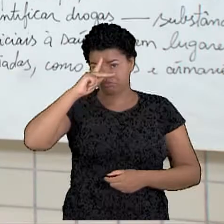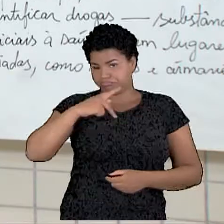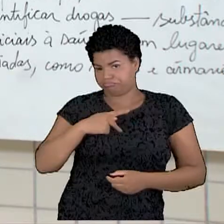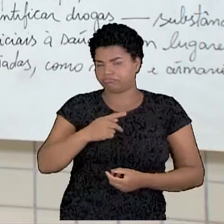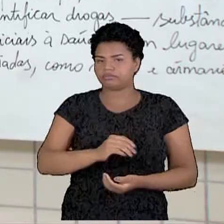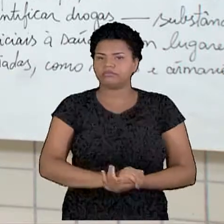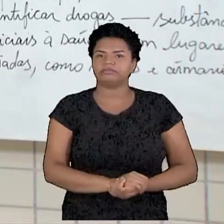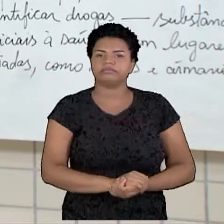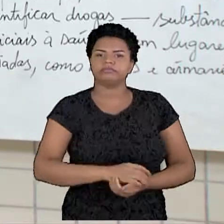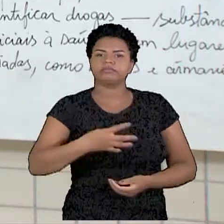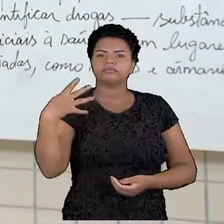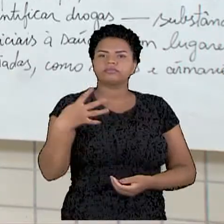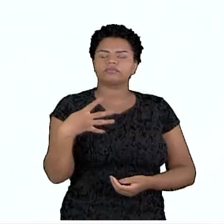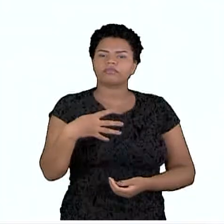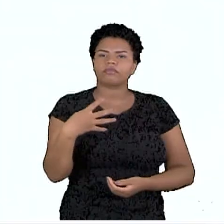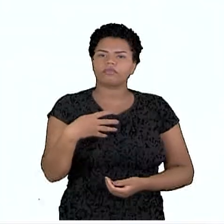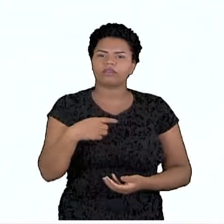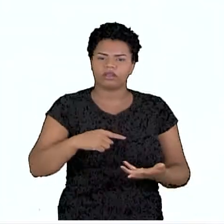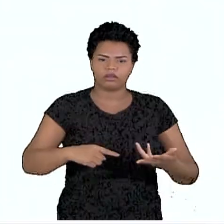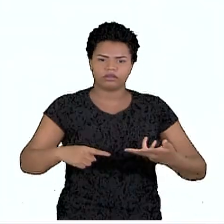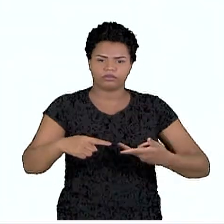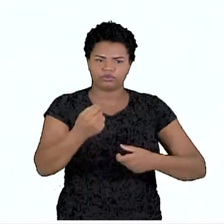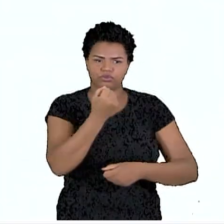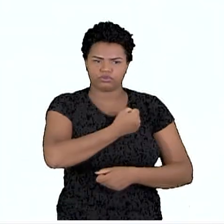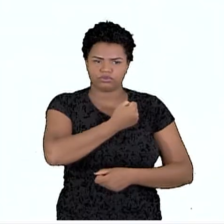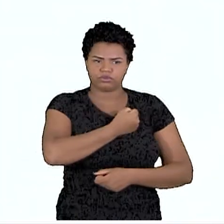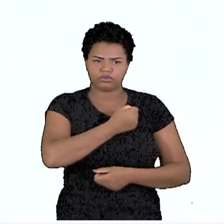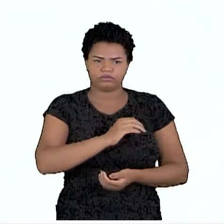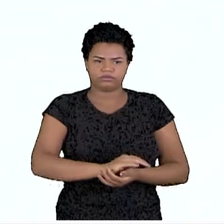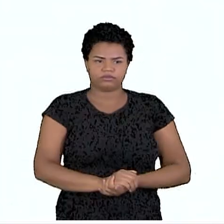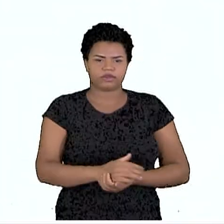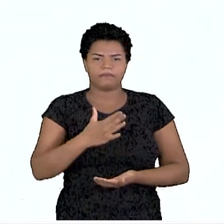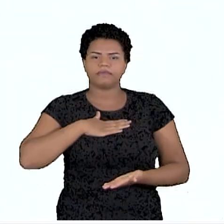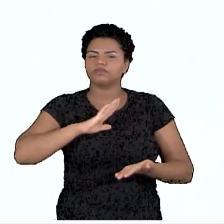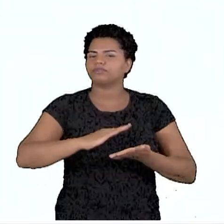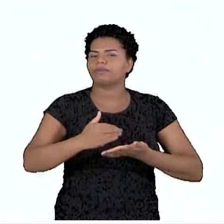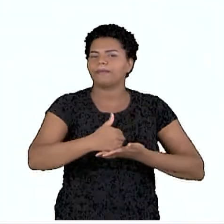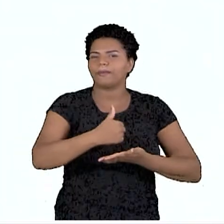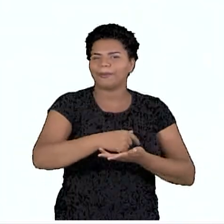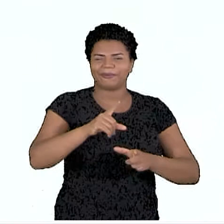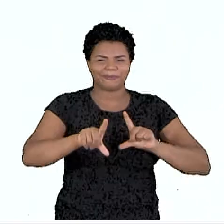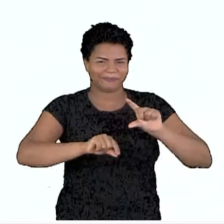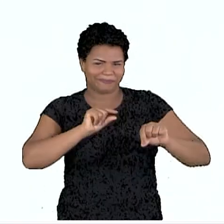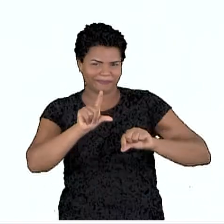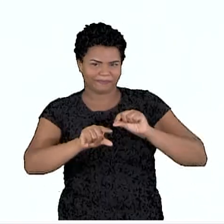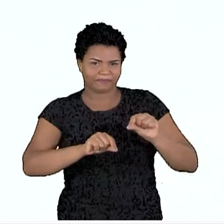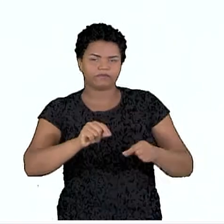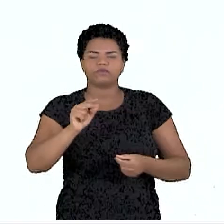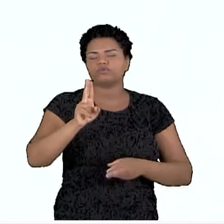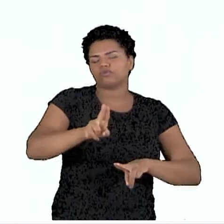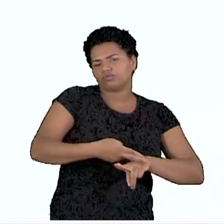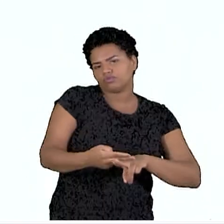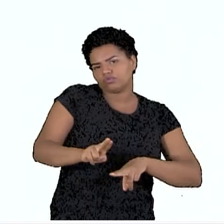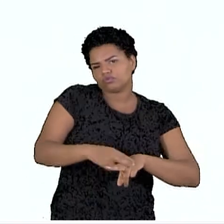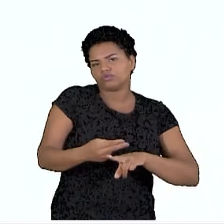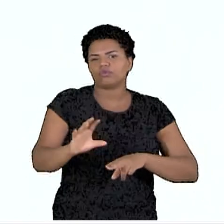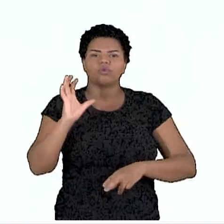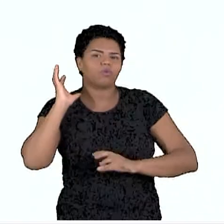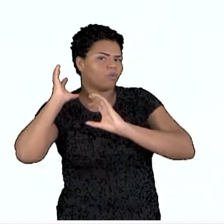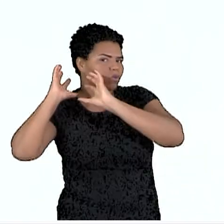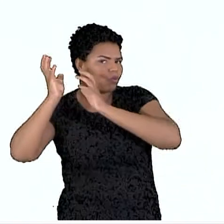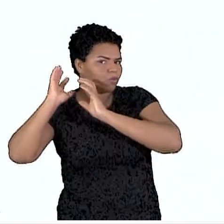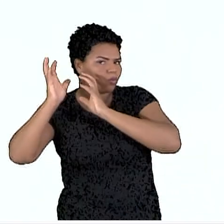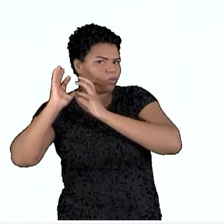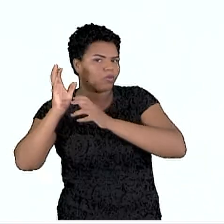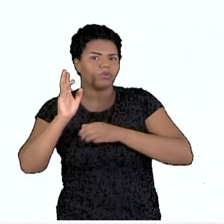Separar elementos de uma enumeração. Meus bolos prediletos são o quê? De chocolate, coco,